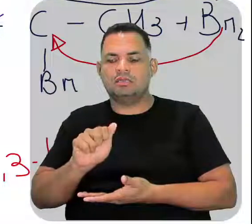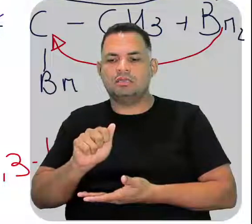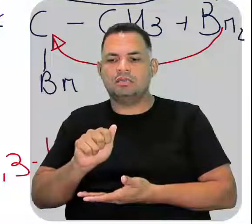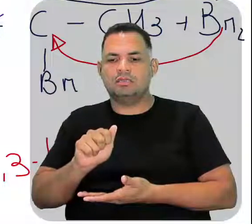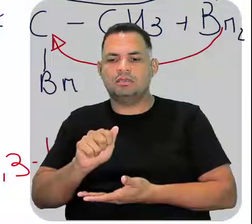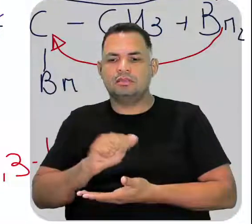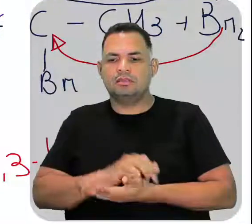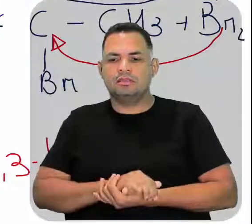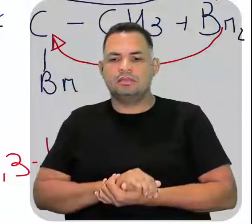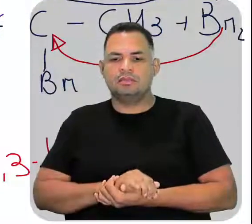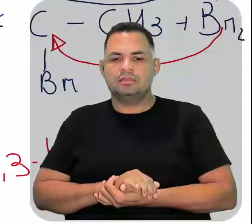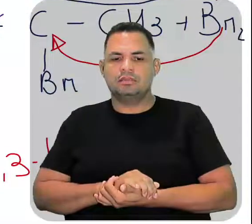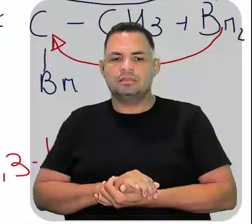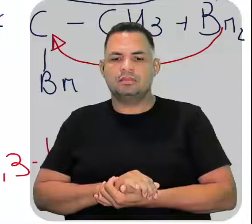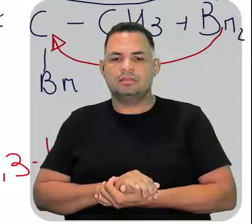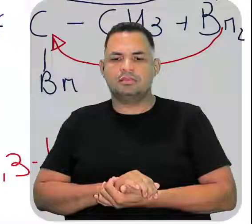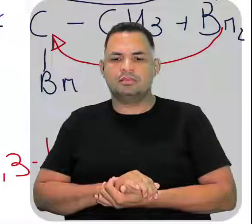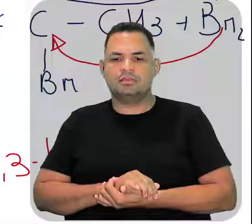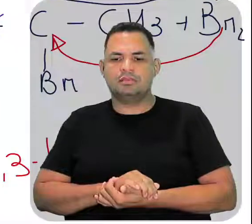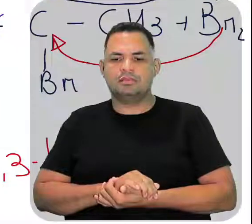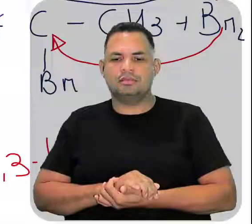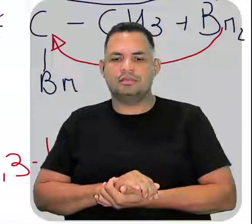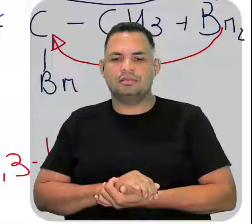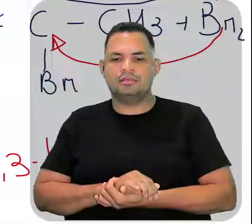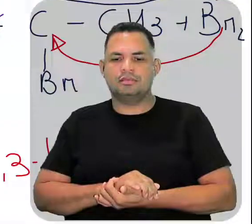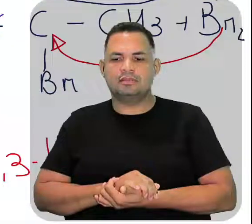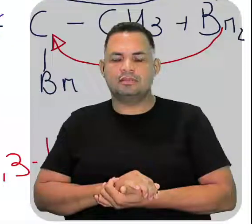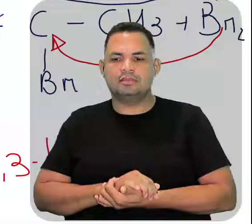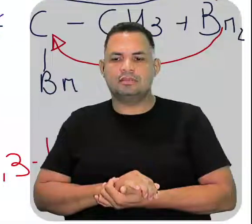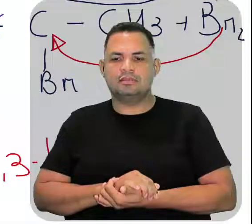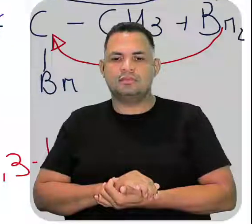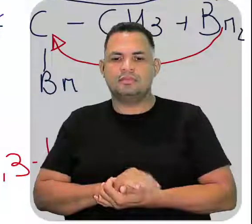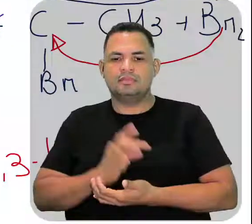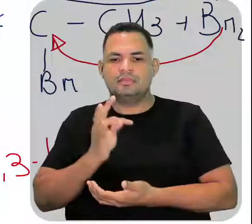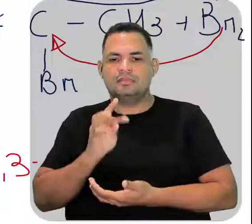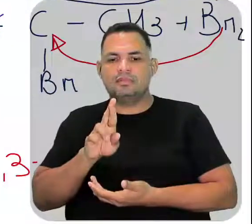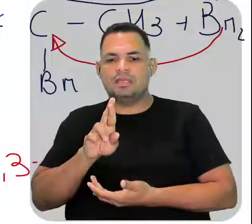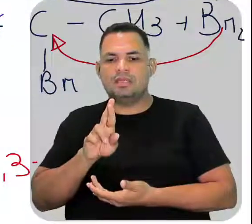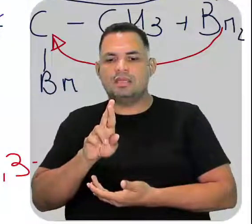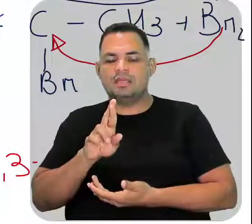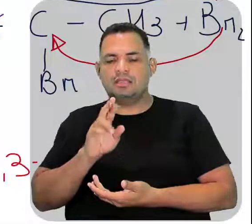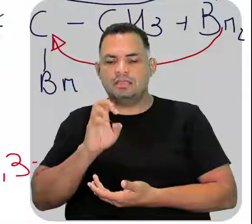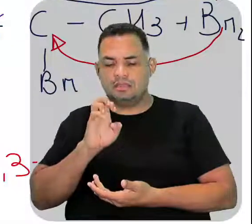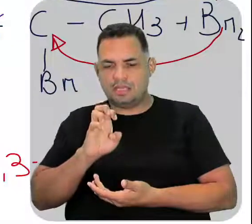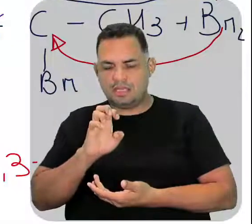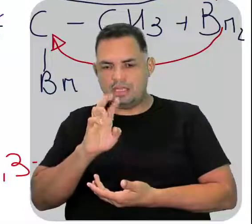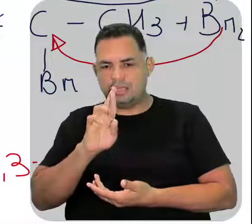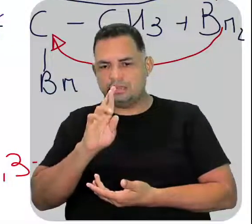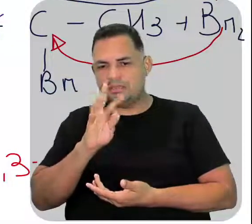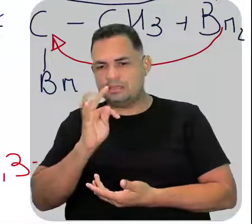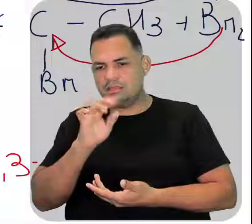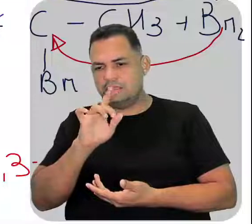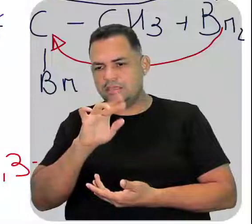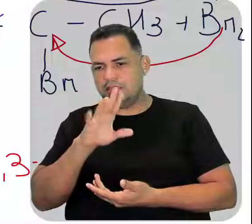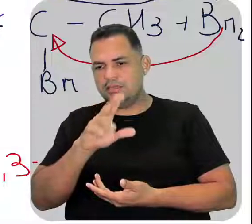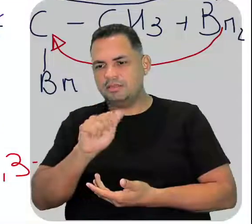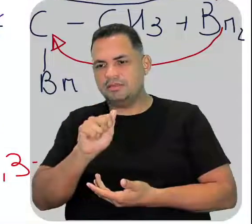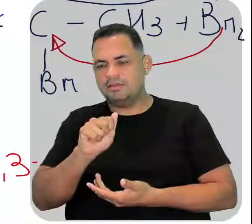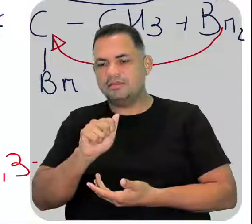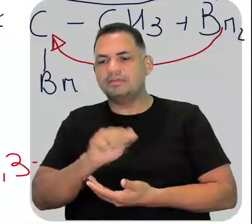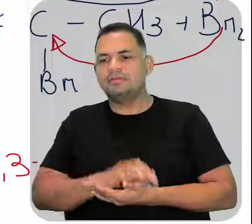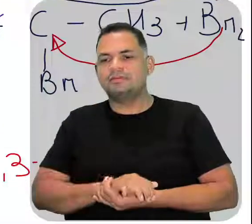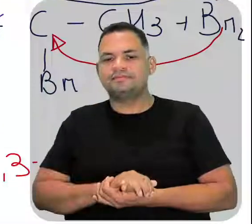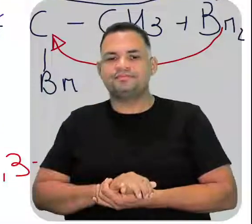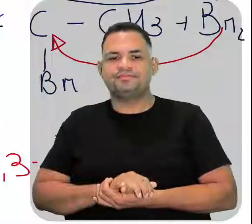Tetra, ixi, professora, que é isso? Tetra, porque são 4 átomos de bromo na